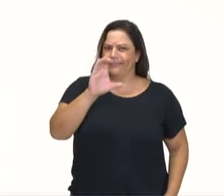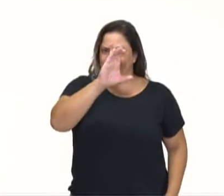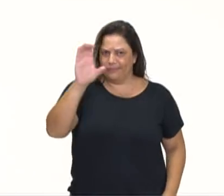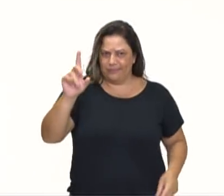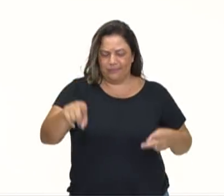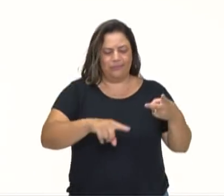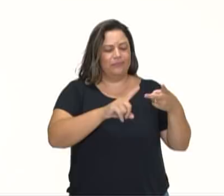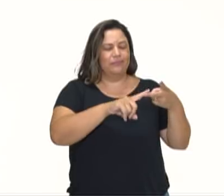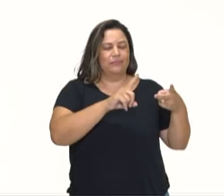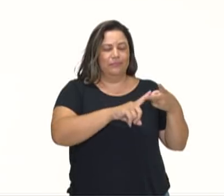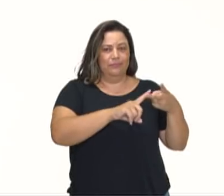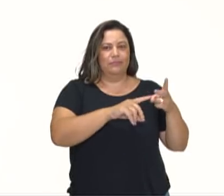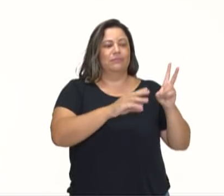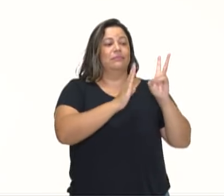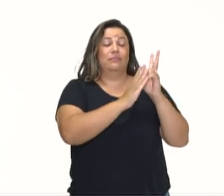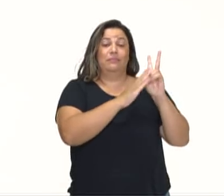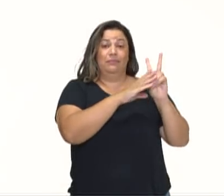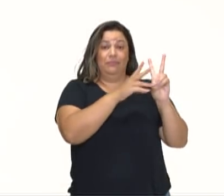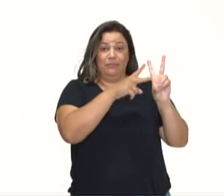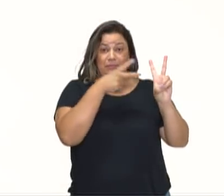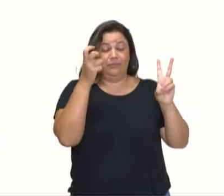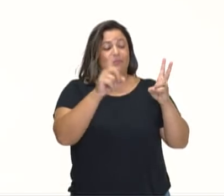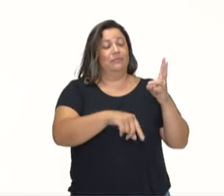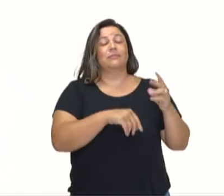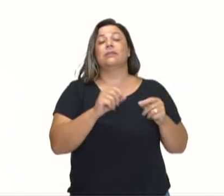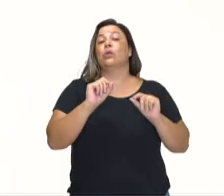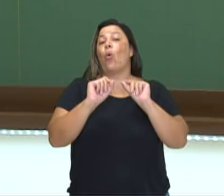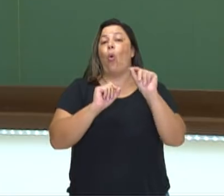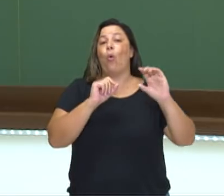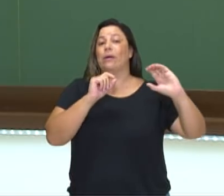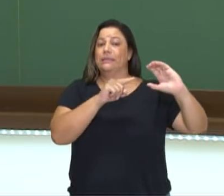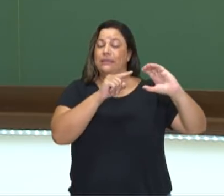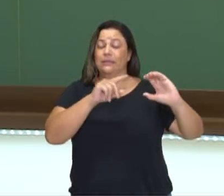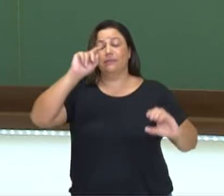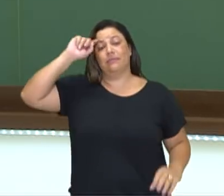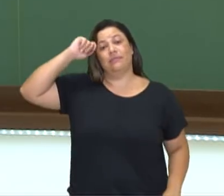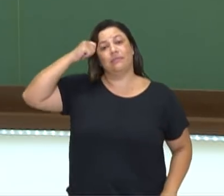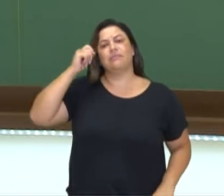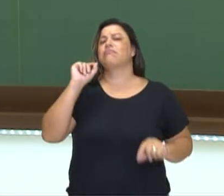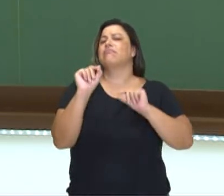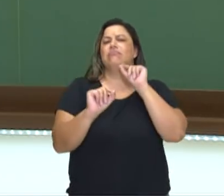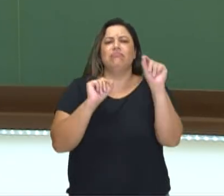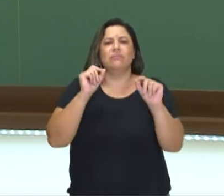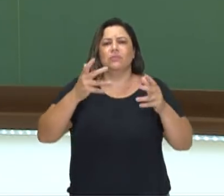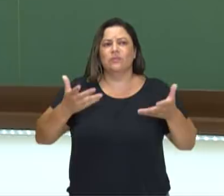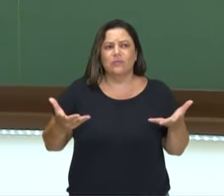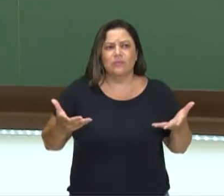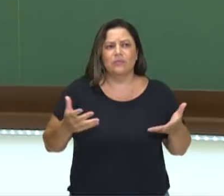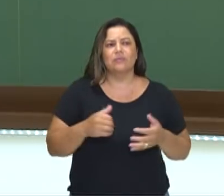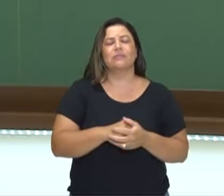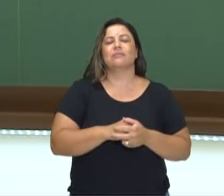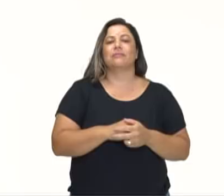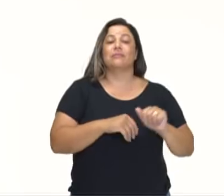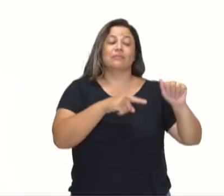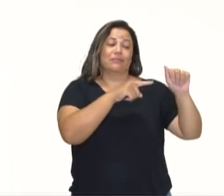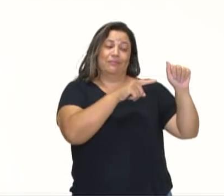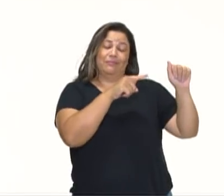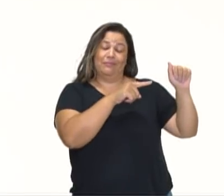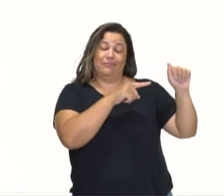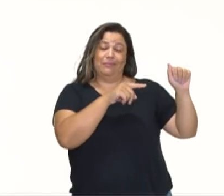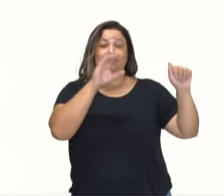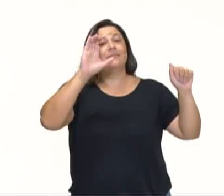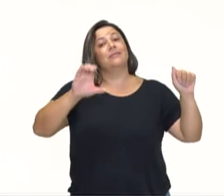A, indígena, letra B, ou africana, letra C. Vamos descobrir se você acertou? A